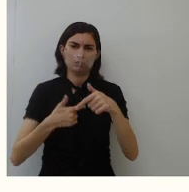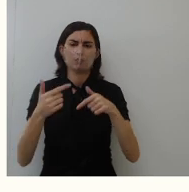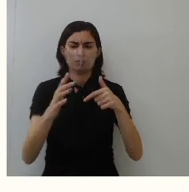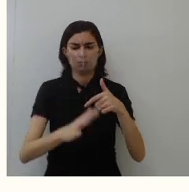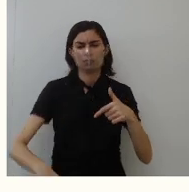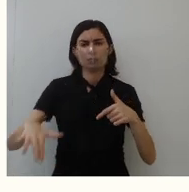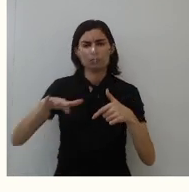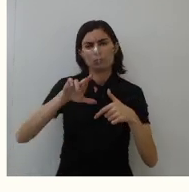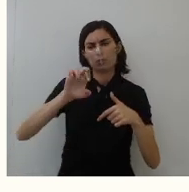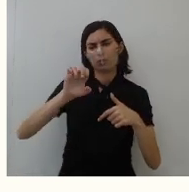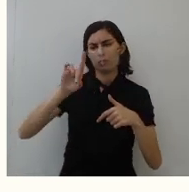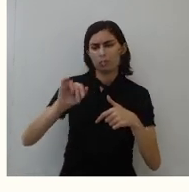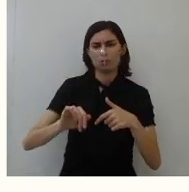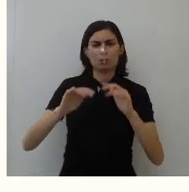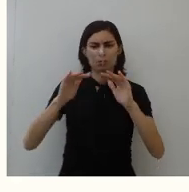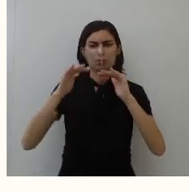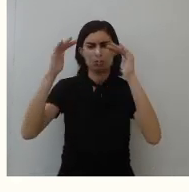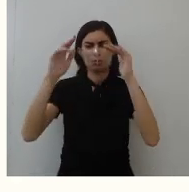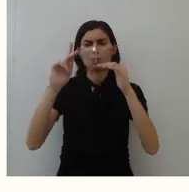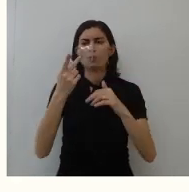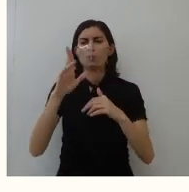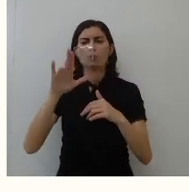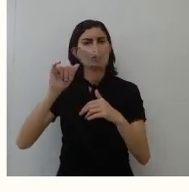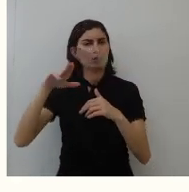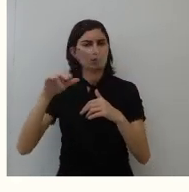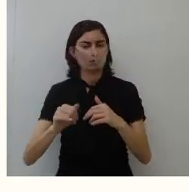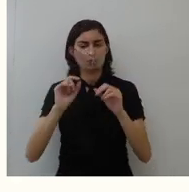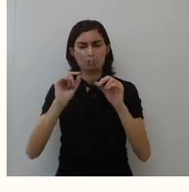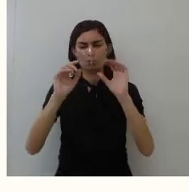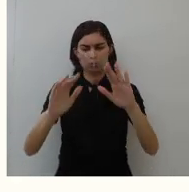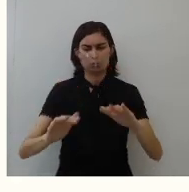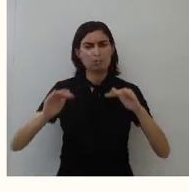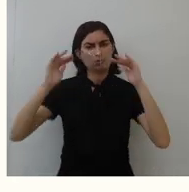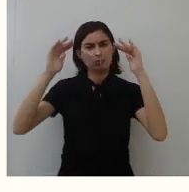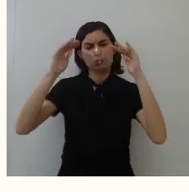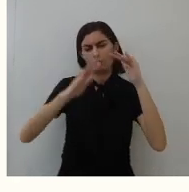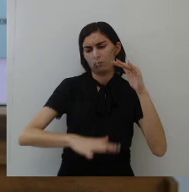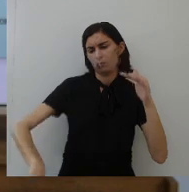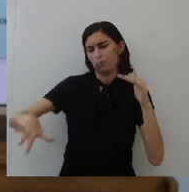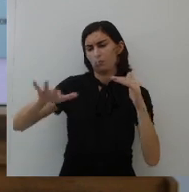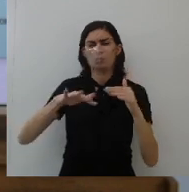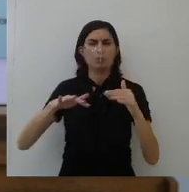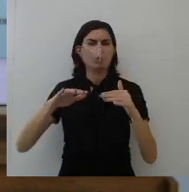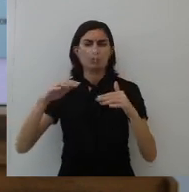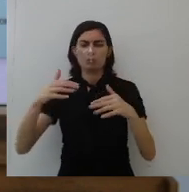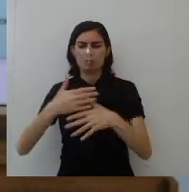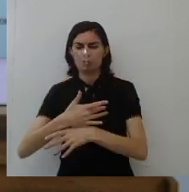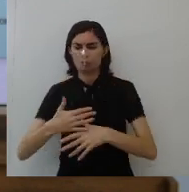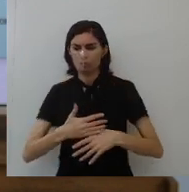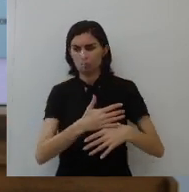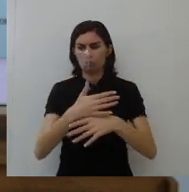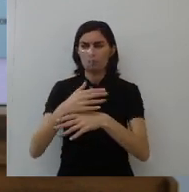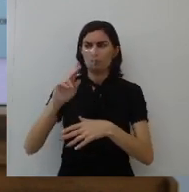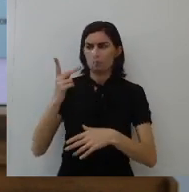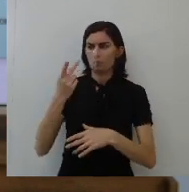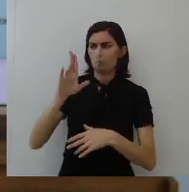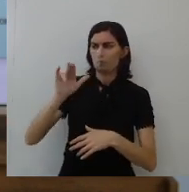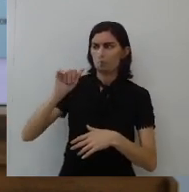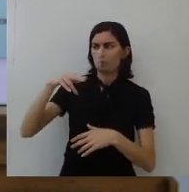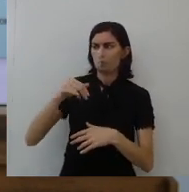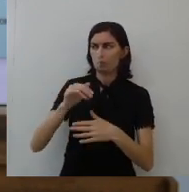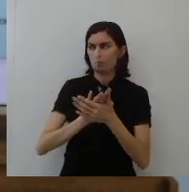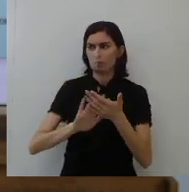rede e hierarquias urbanas. Então, o que seria essa hierarquia urbana? Essa hierarquia urbana nada mais